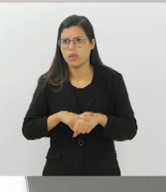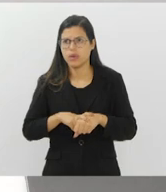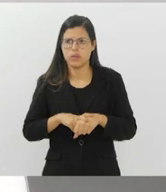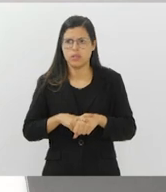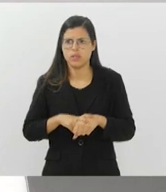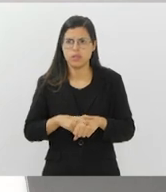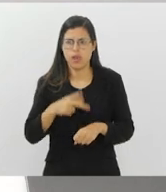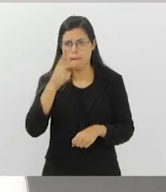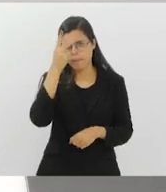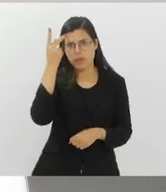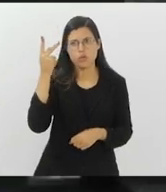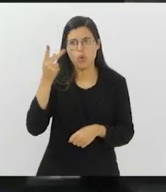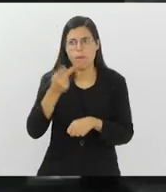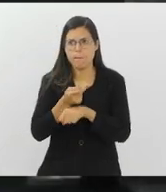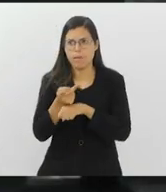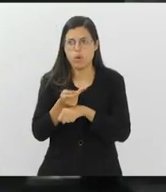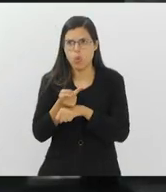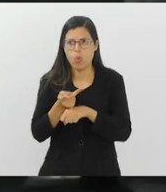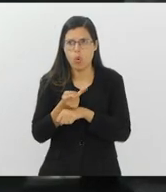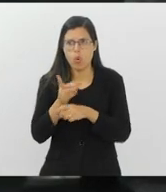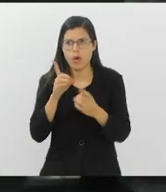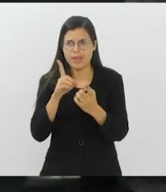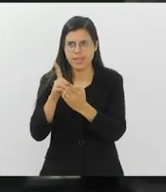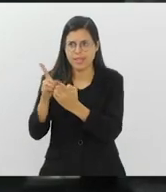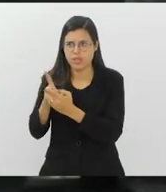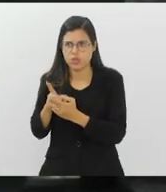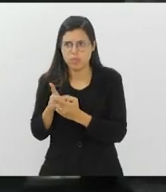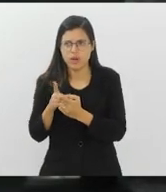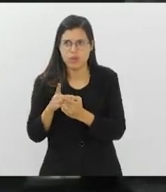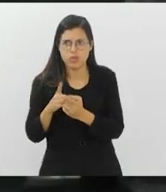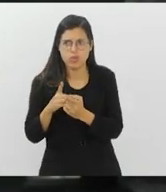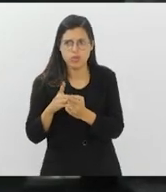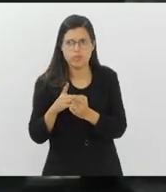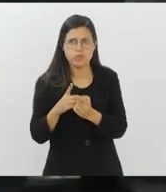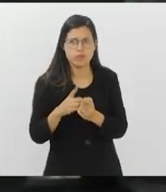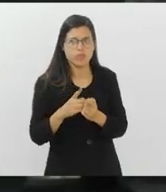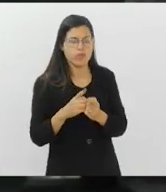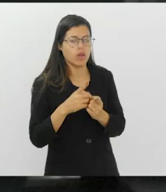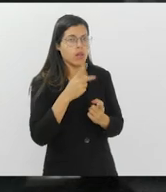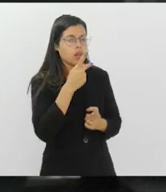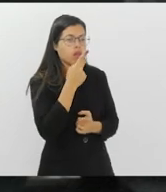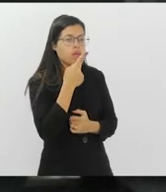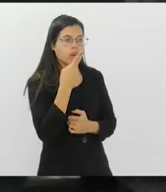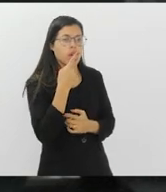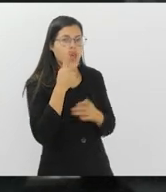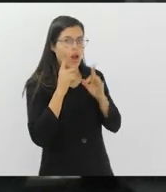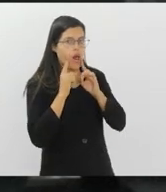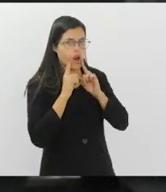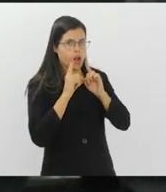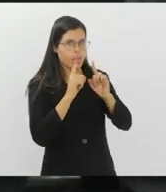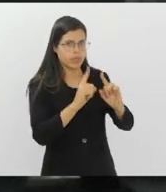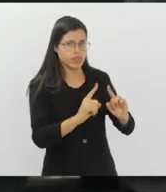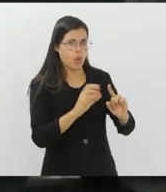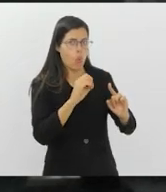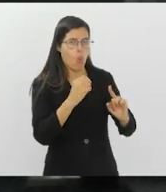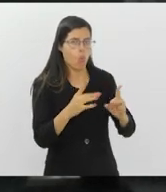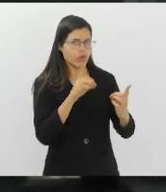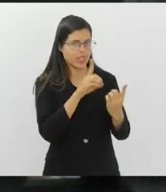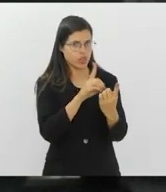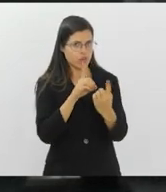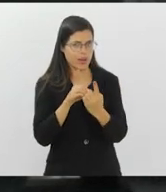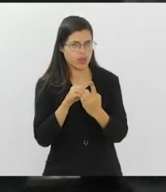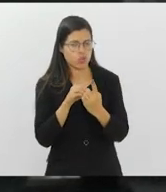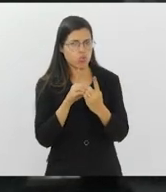o atendimento? A senhora fala com relação à reclamação ou com relação ao atendimento propriamente dito? Não,